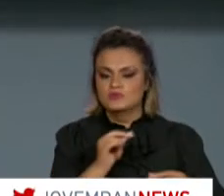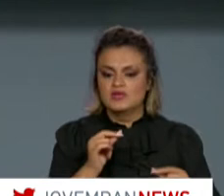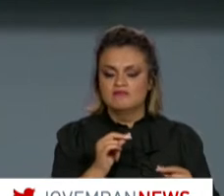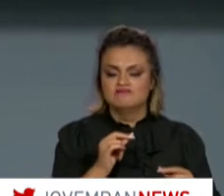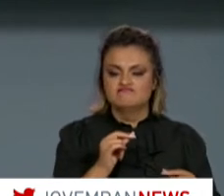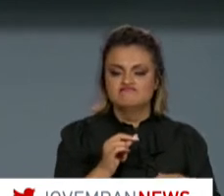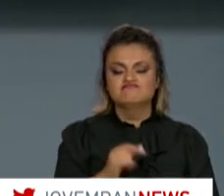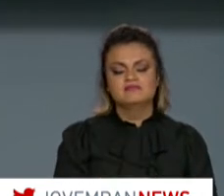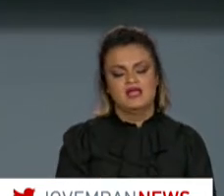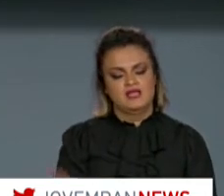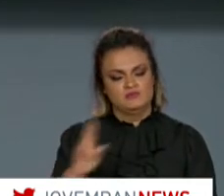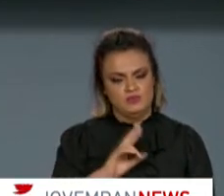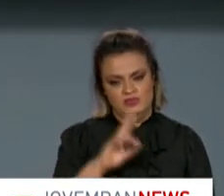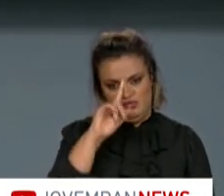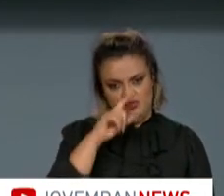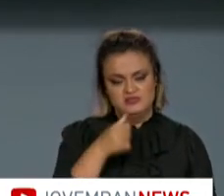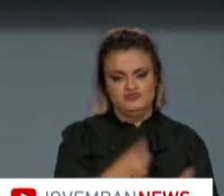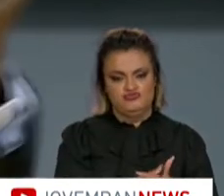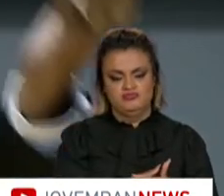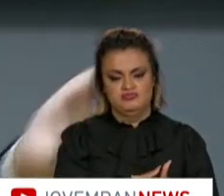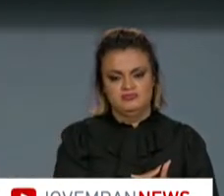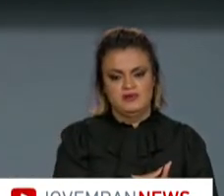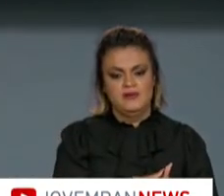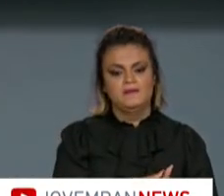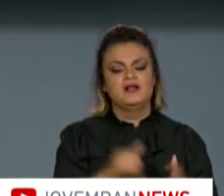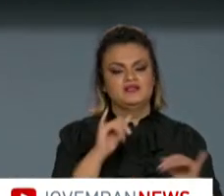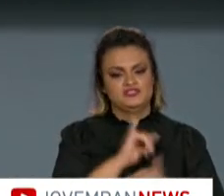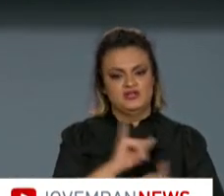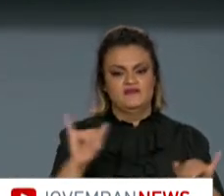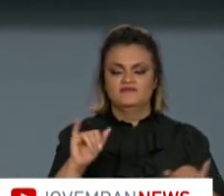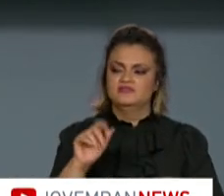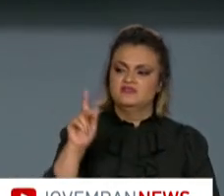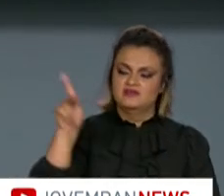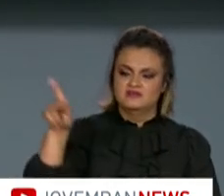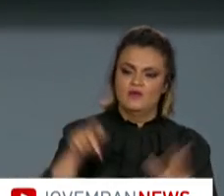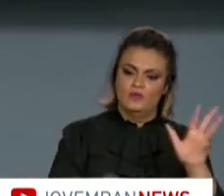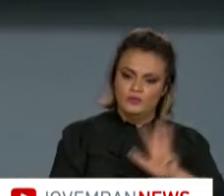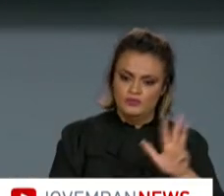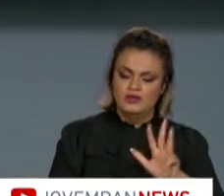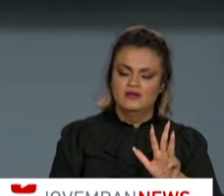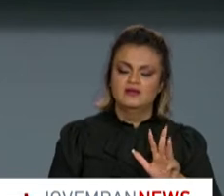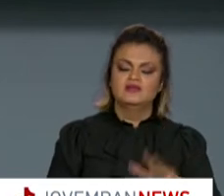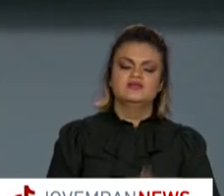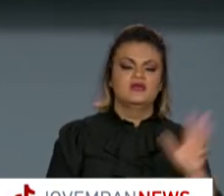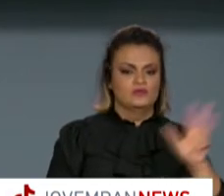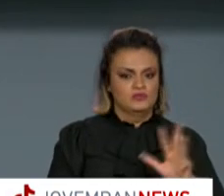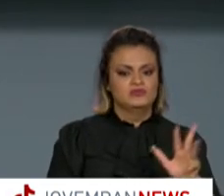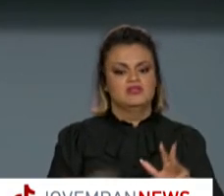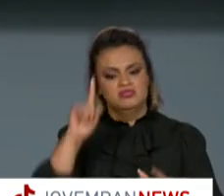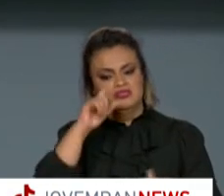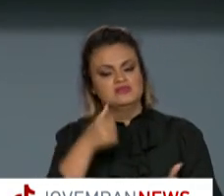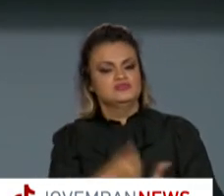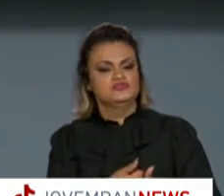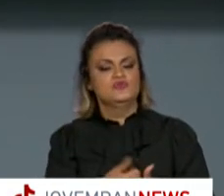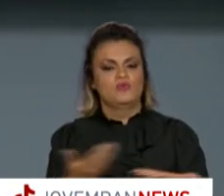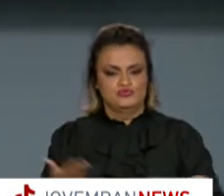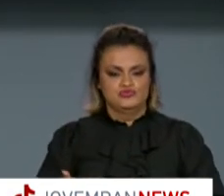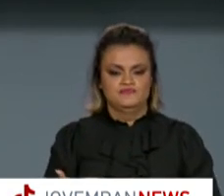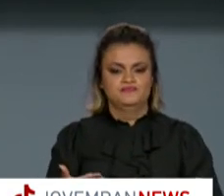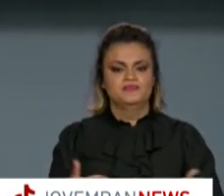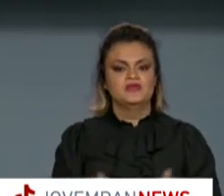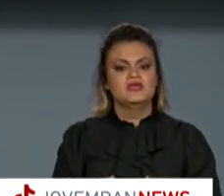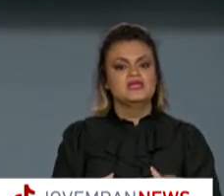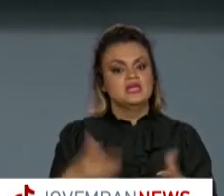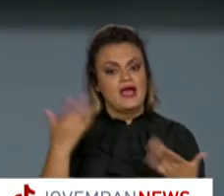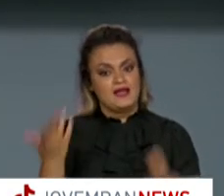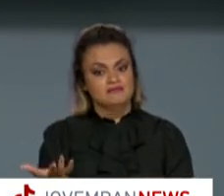e voltaram com a decisão da empresa para que fosse levada ao presidente da República para que ele tomasse a decisão que ele hoje tomou.